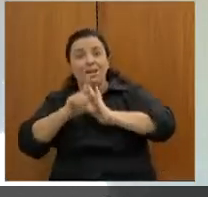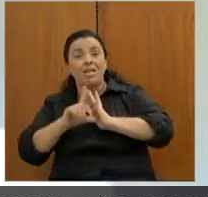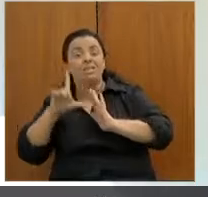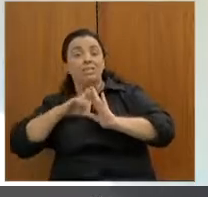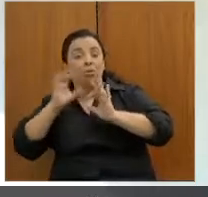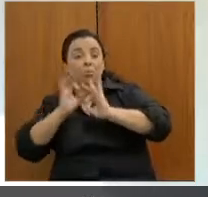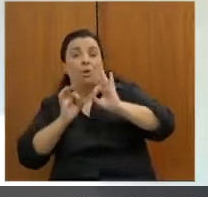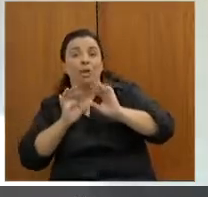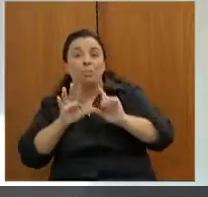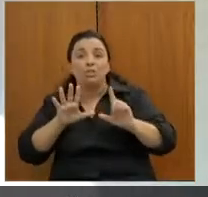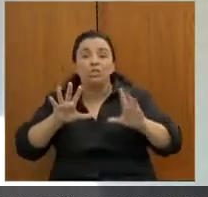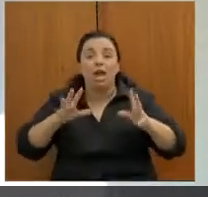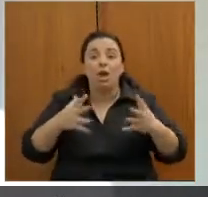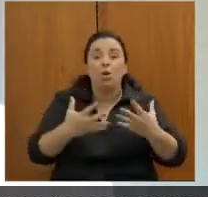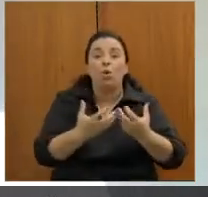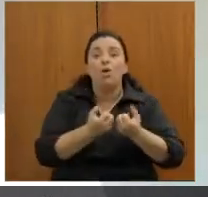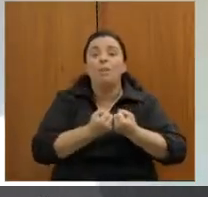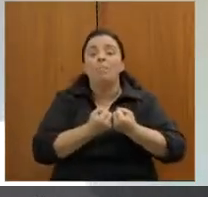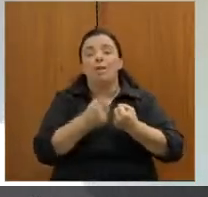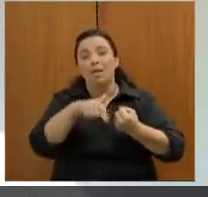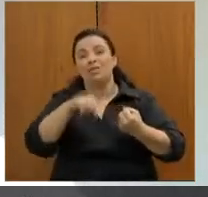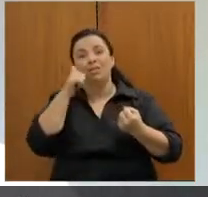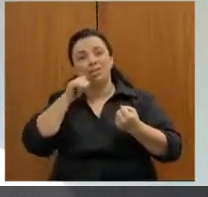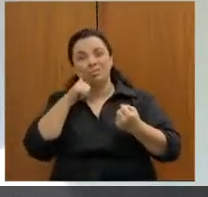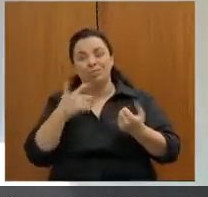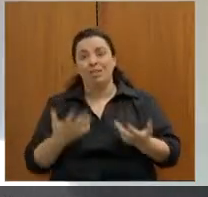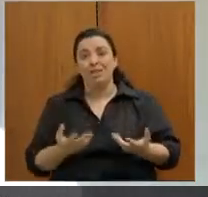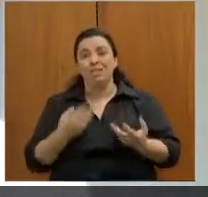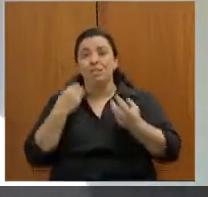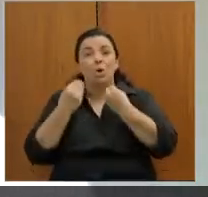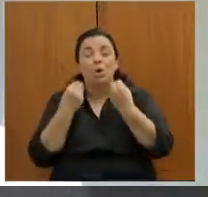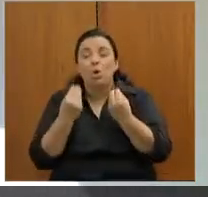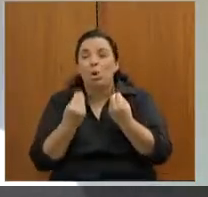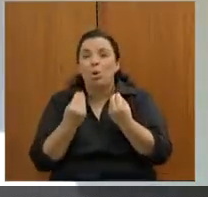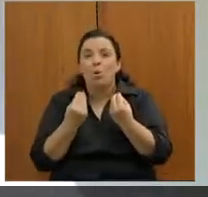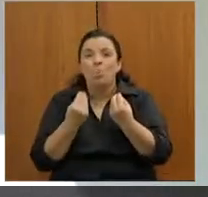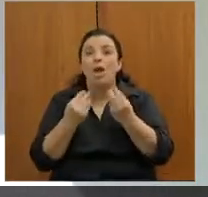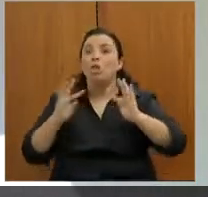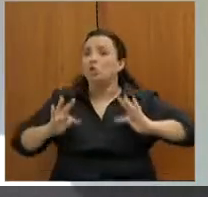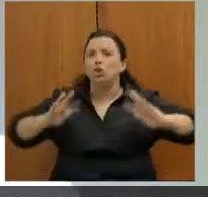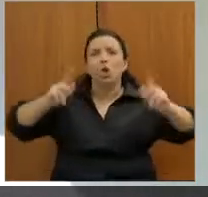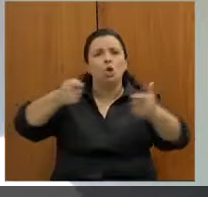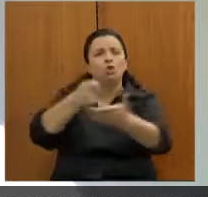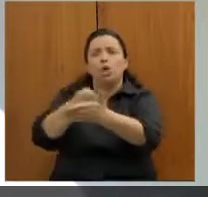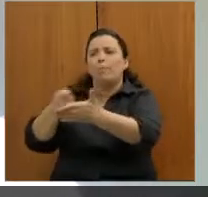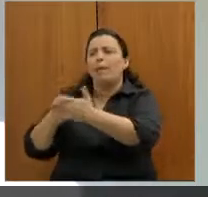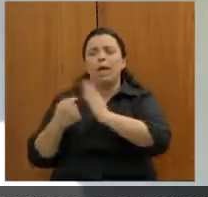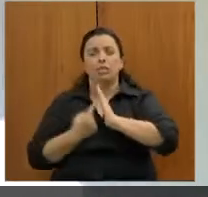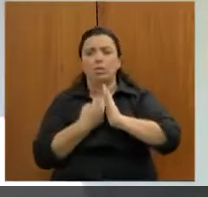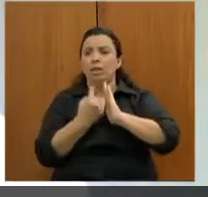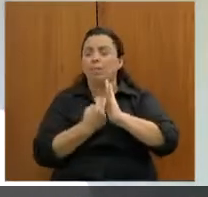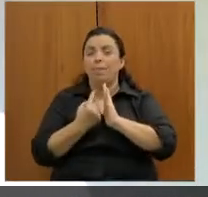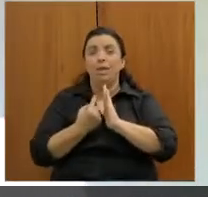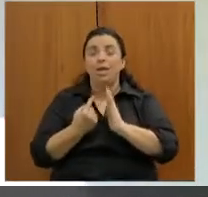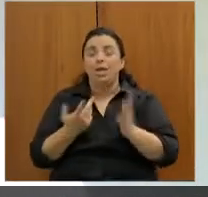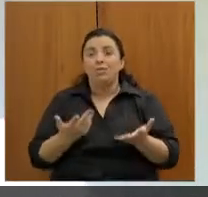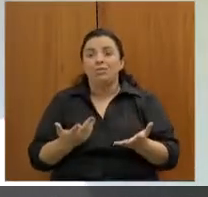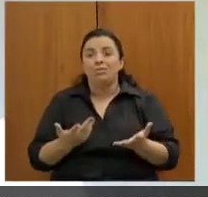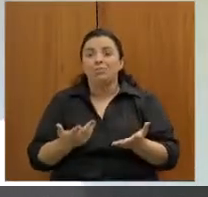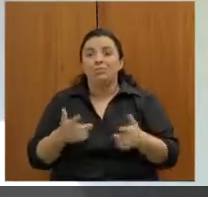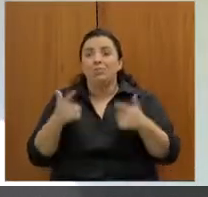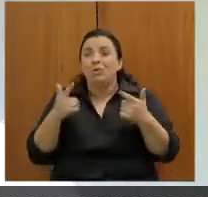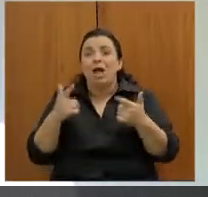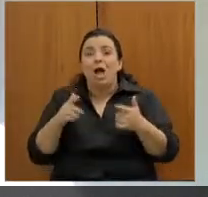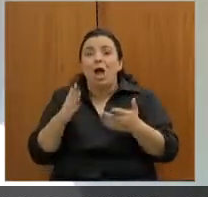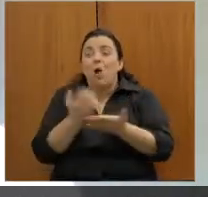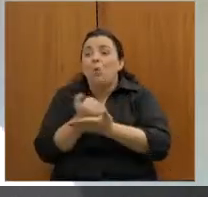o peso nome é Mônica que pudesse aplicada para todos e todos em territórios onde que não tem